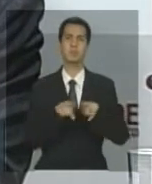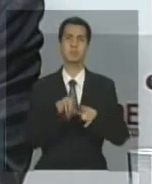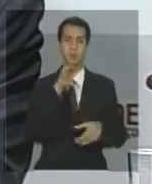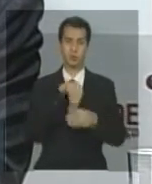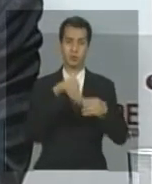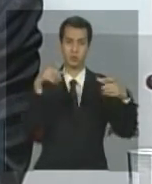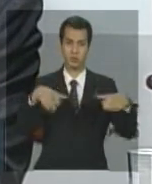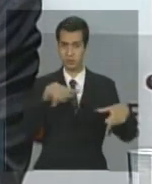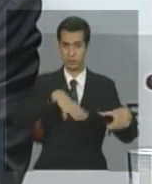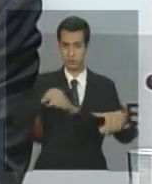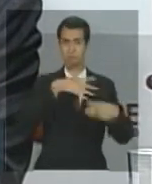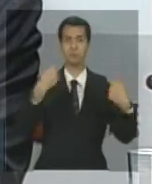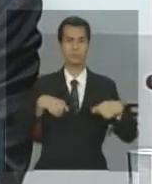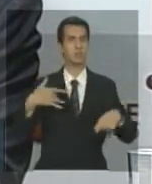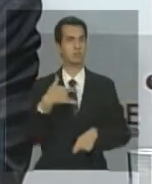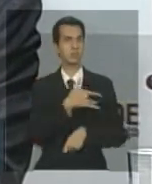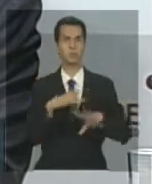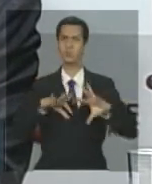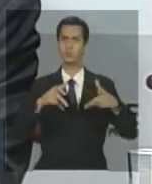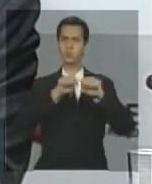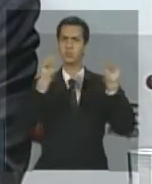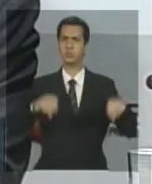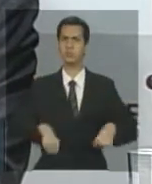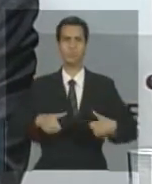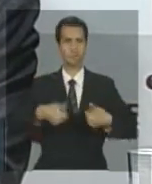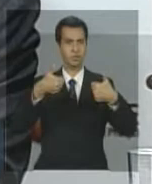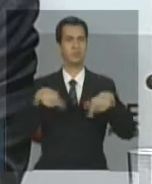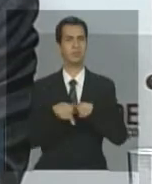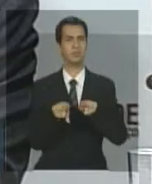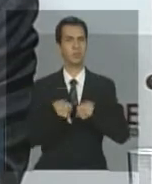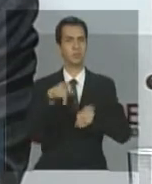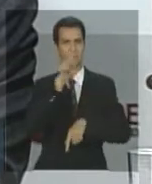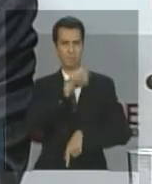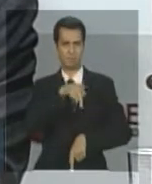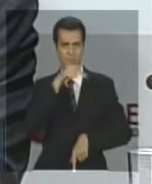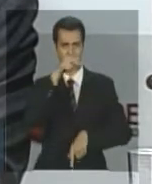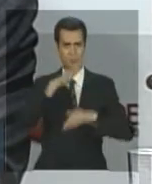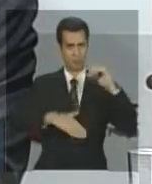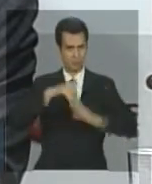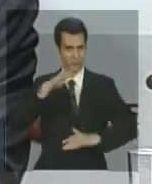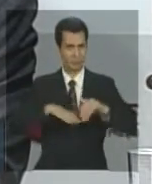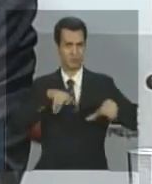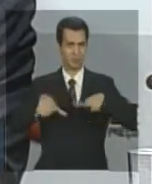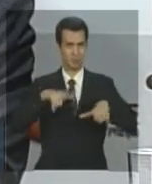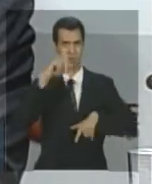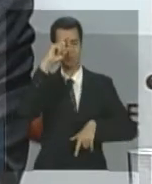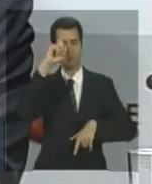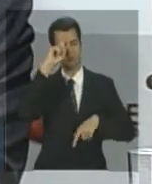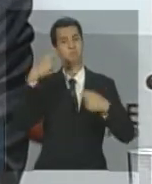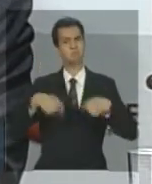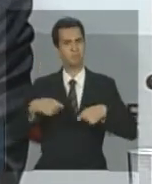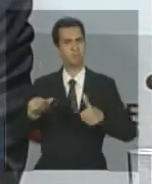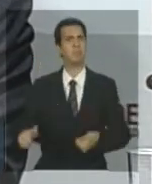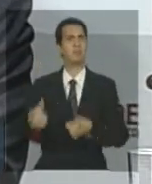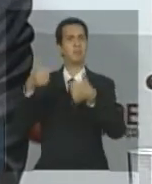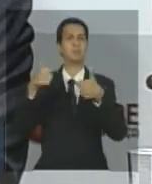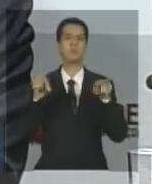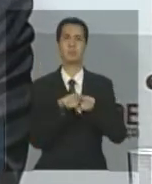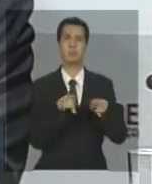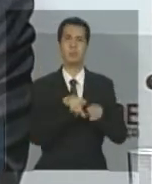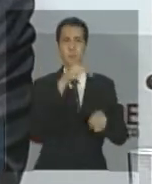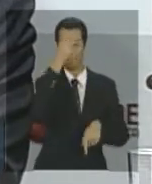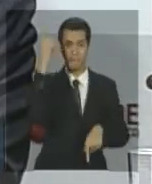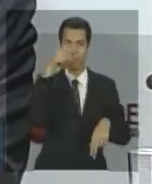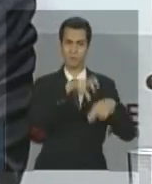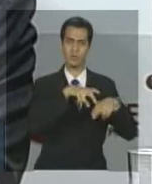tem que capacitar profissionais, você tem que humanizar o atendimento, porque, senão, você não consegue captar o órgão na